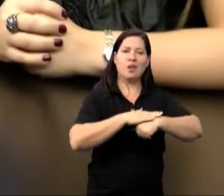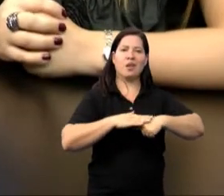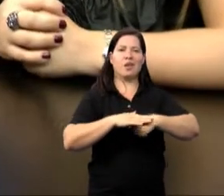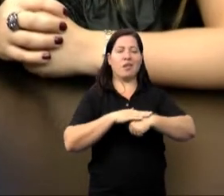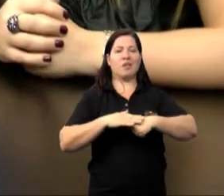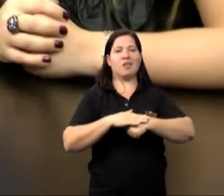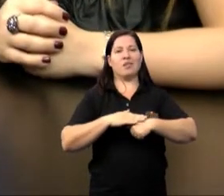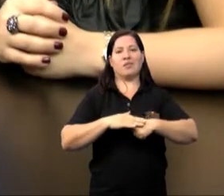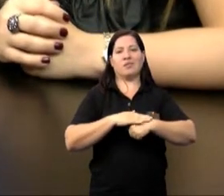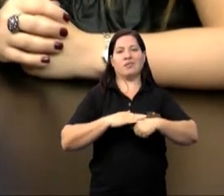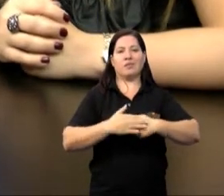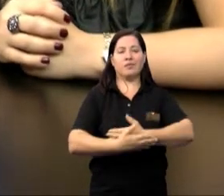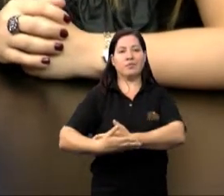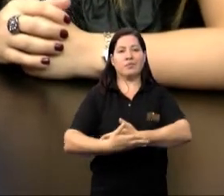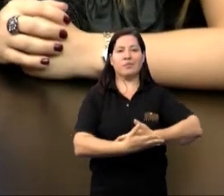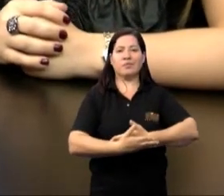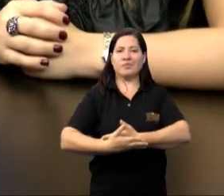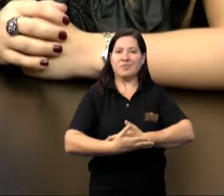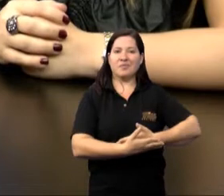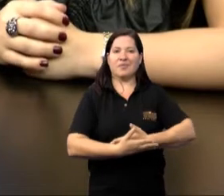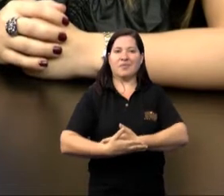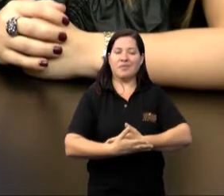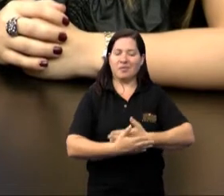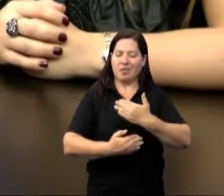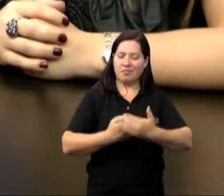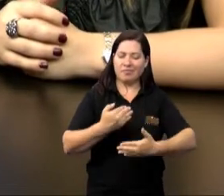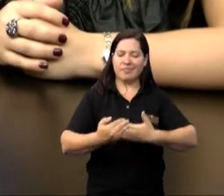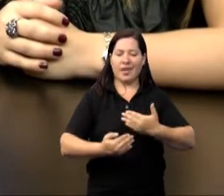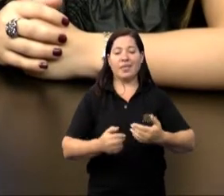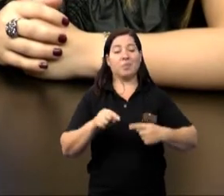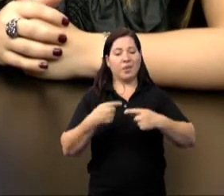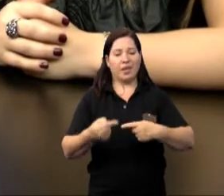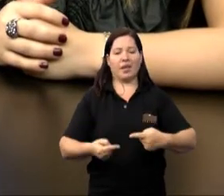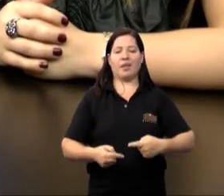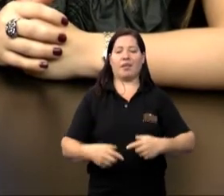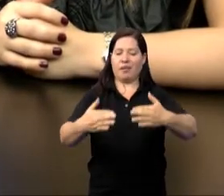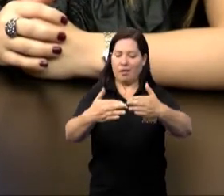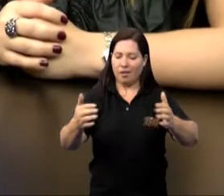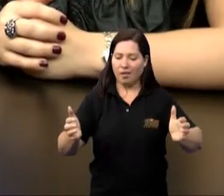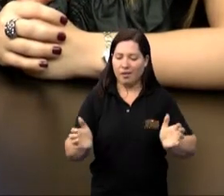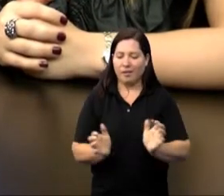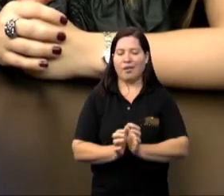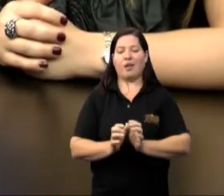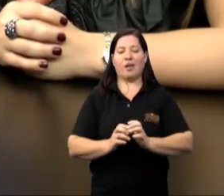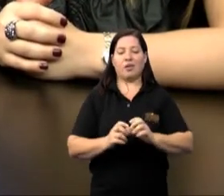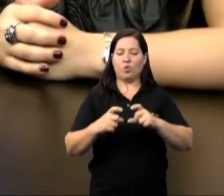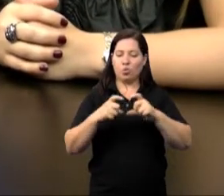aprendizagem começou. Depois ela tem lá uma caixa onde tem um estojo de óculos usado, uma bolinha, onde